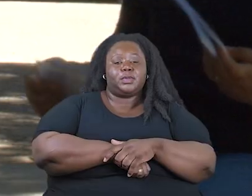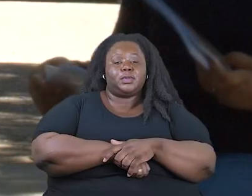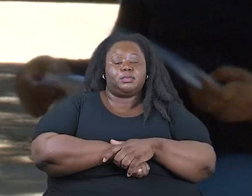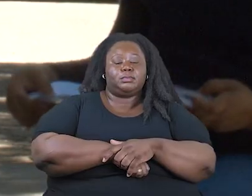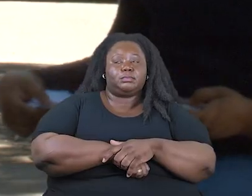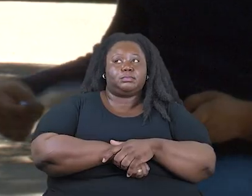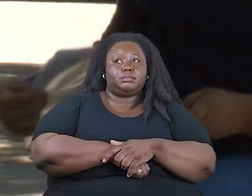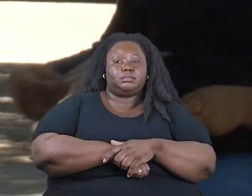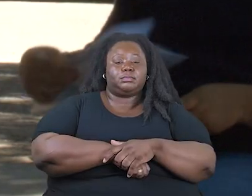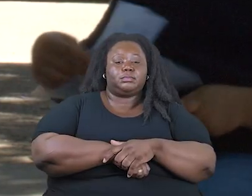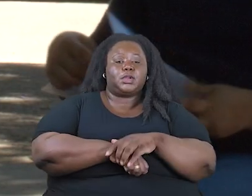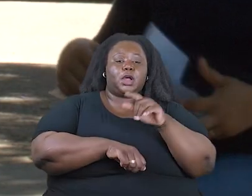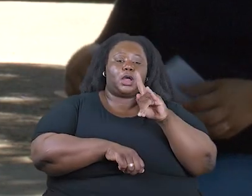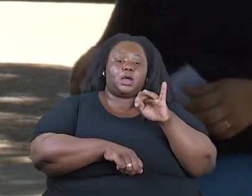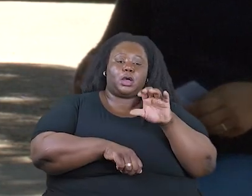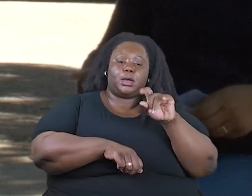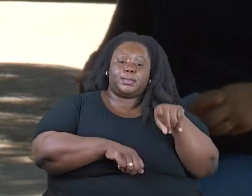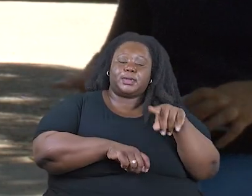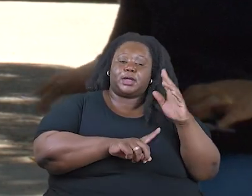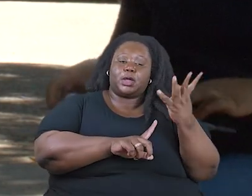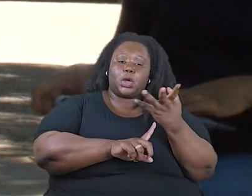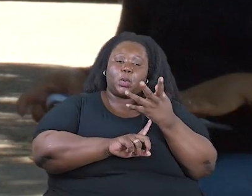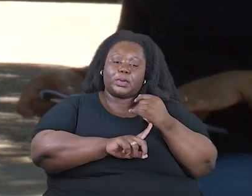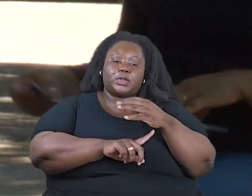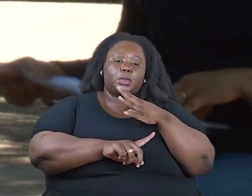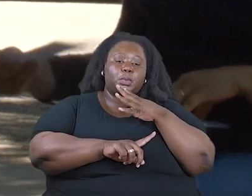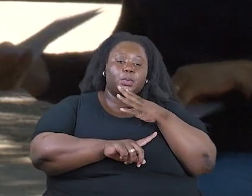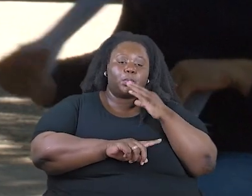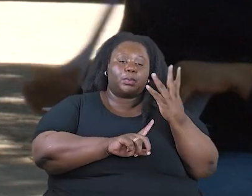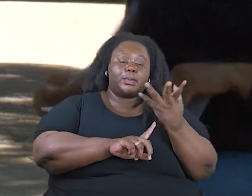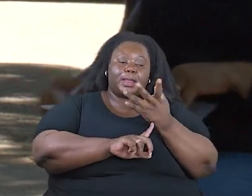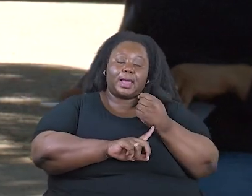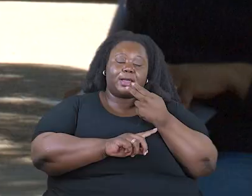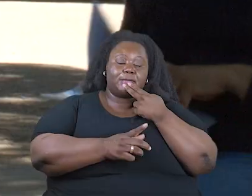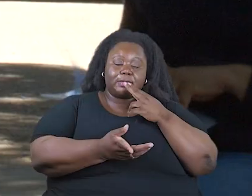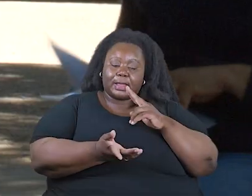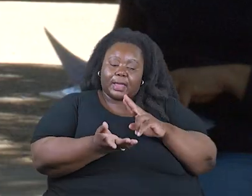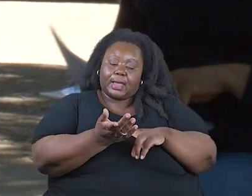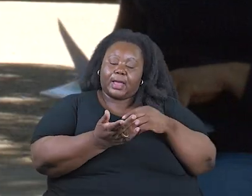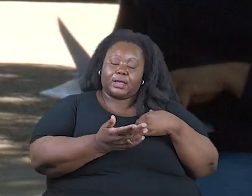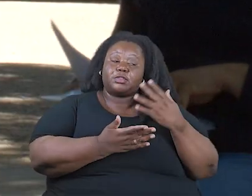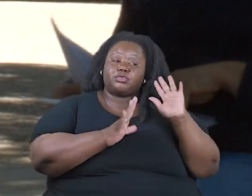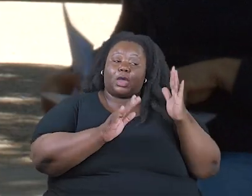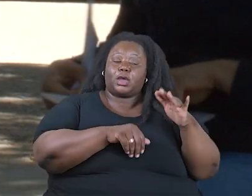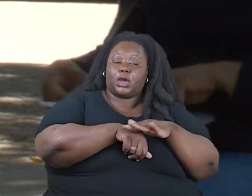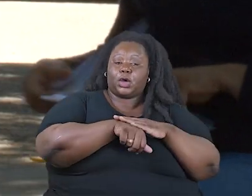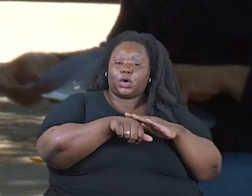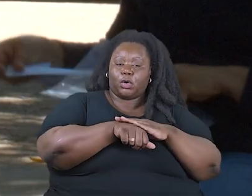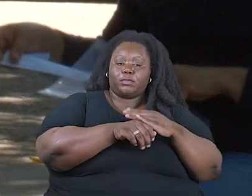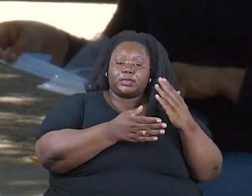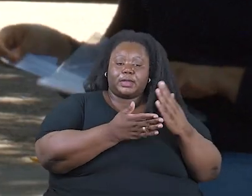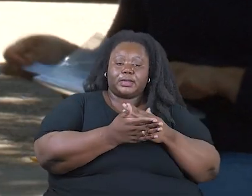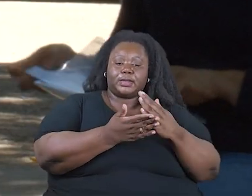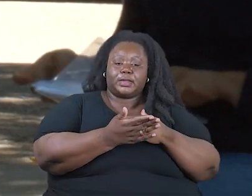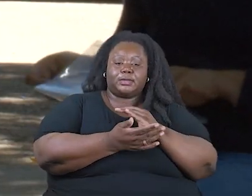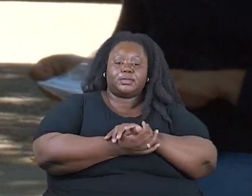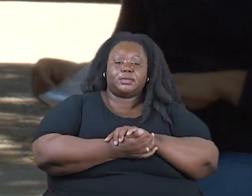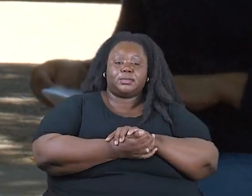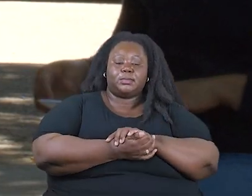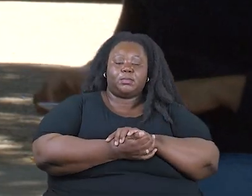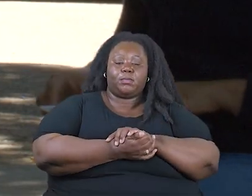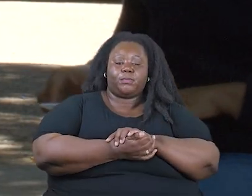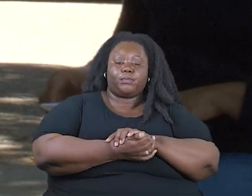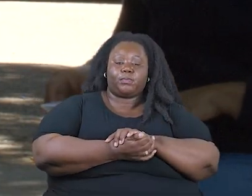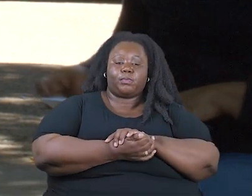um artista que eu conheci ele pela arte postal. Eu cheguei a trocar livro com ele na década de